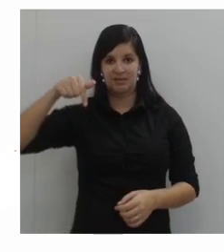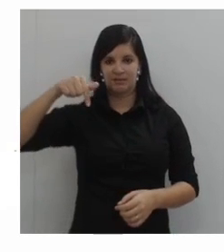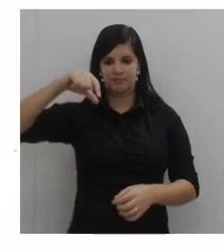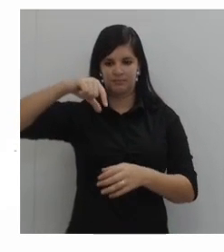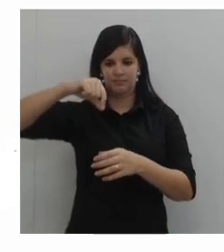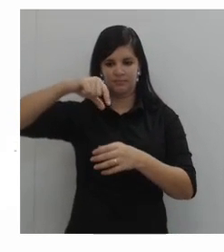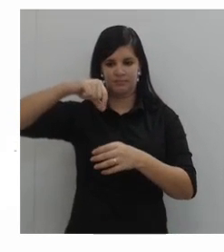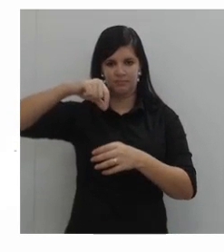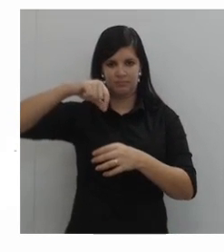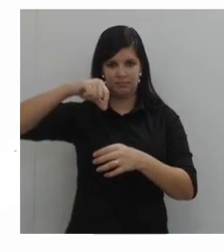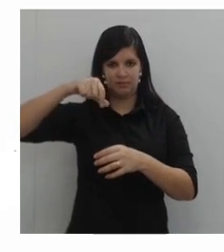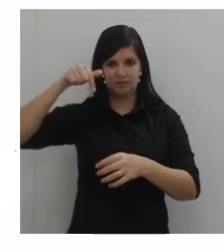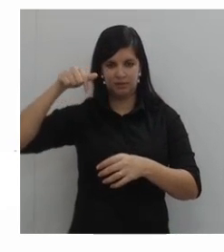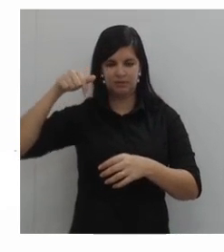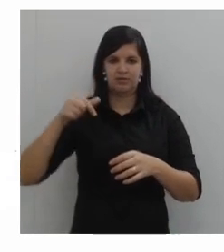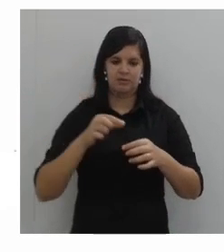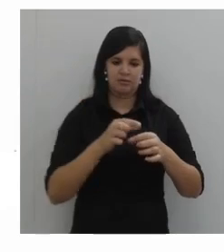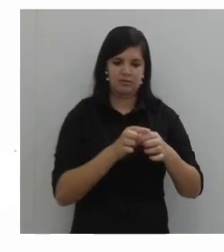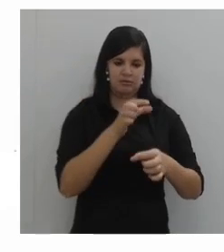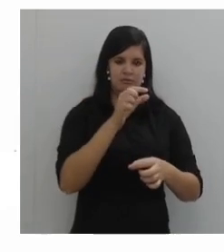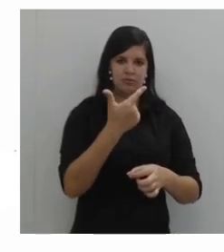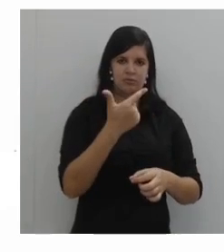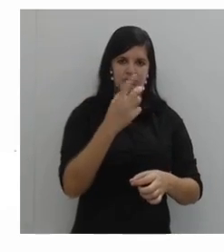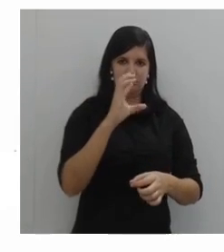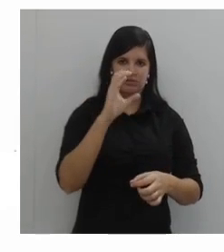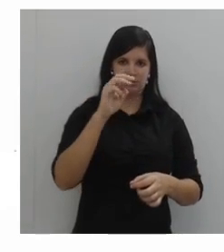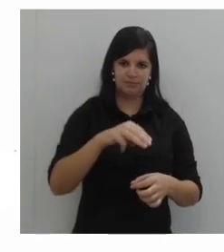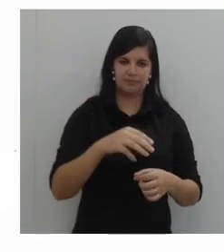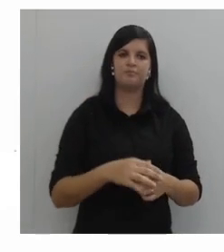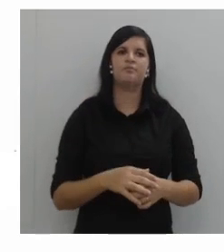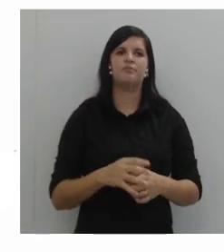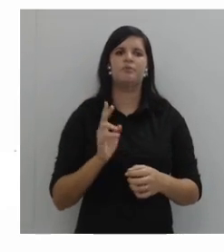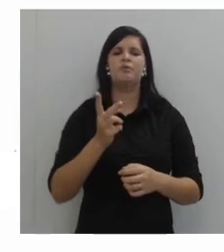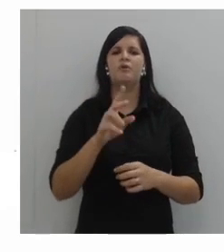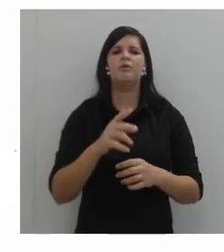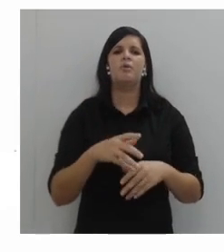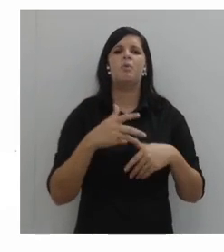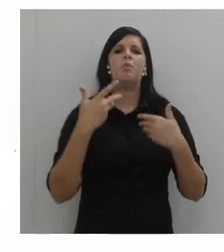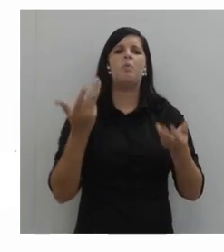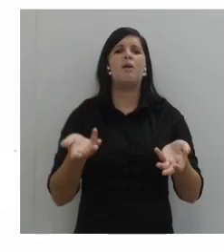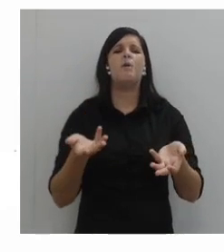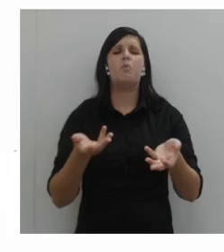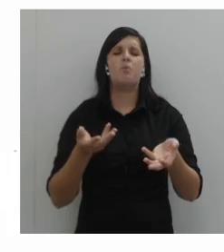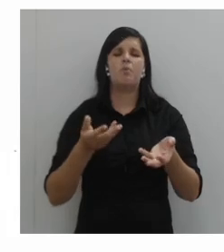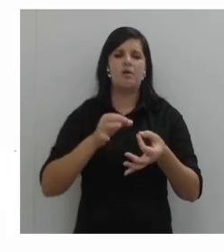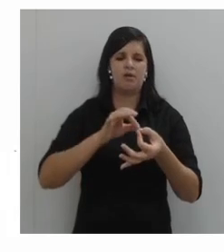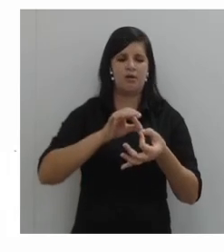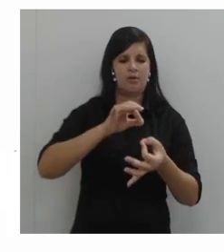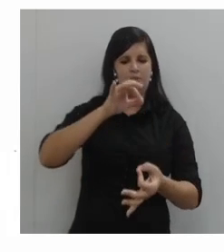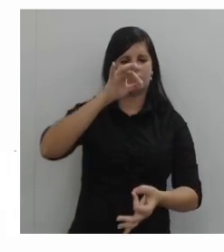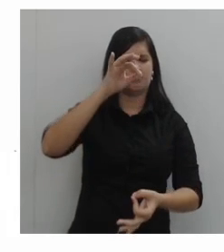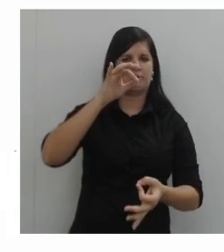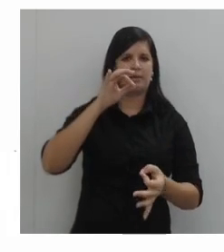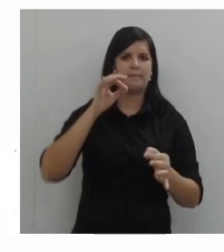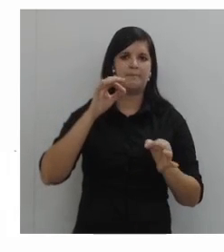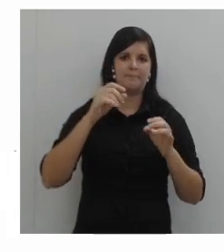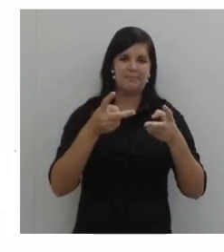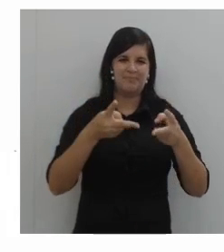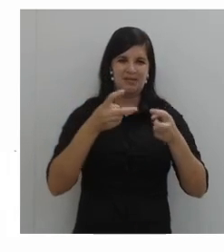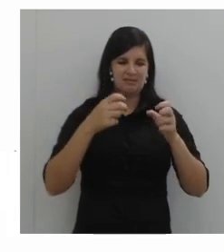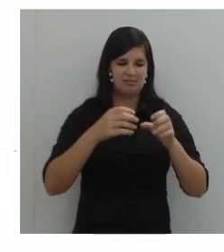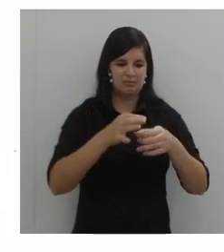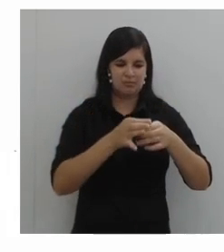2 centímetros de altura. Continuando. Qual será a altura marcada na proveta quando